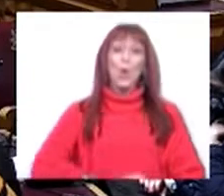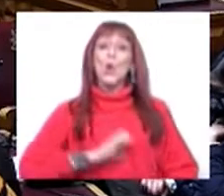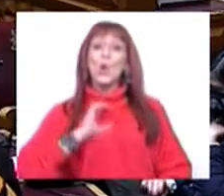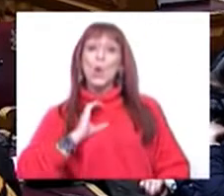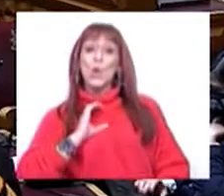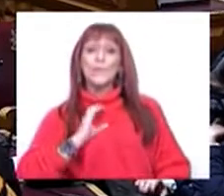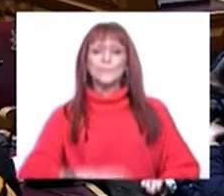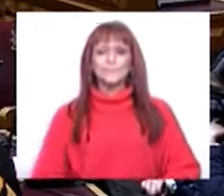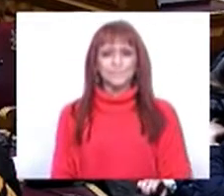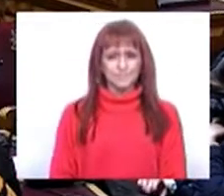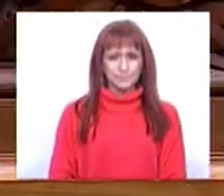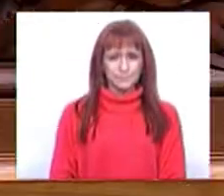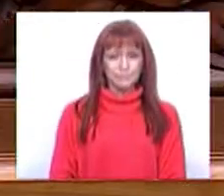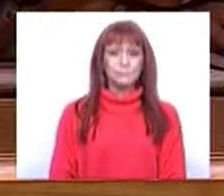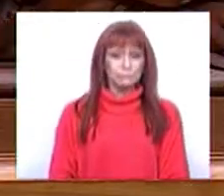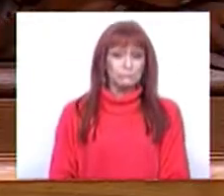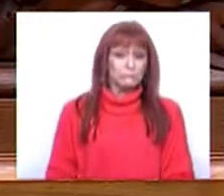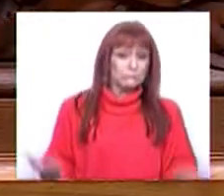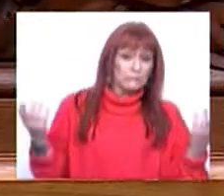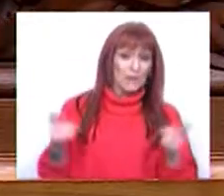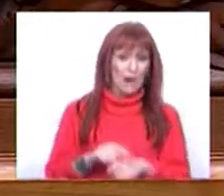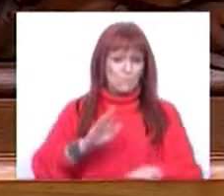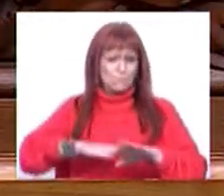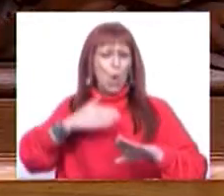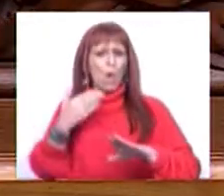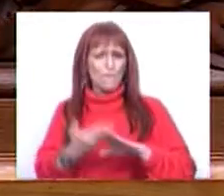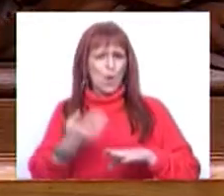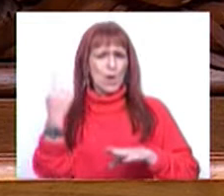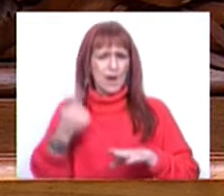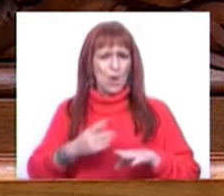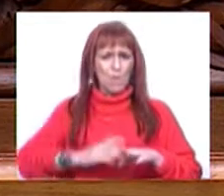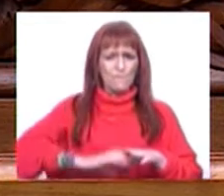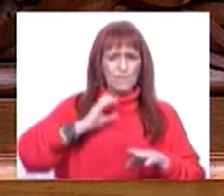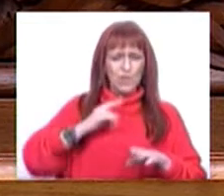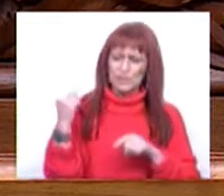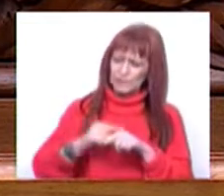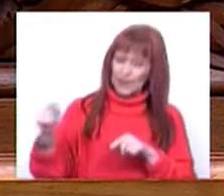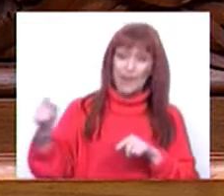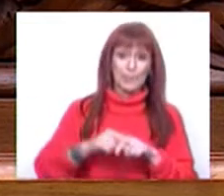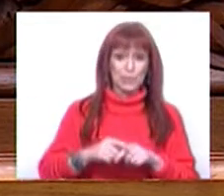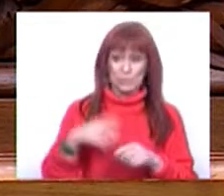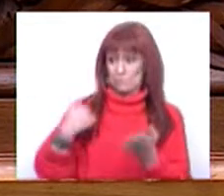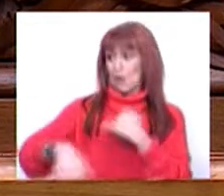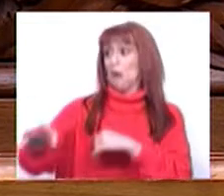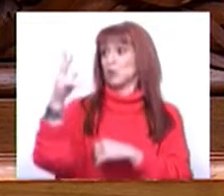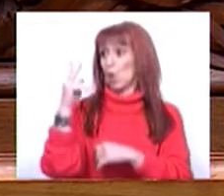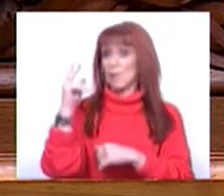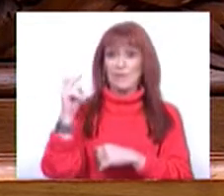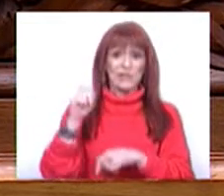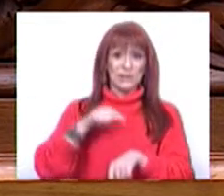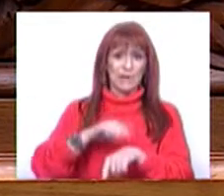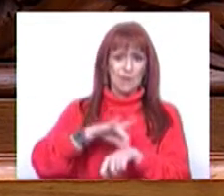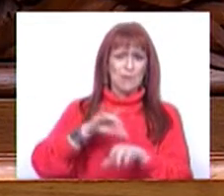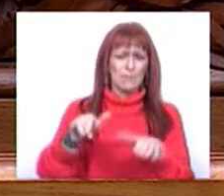confiança que foi reforçada durante estes mais de 2 anos de